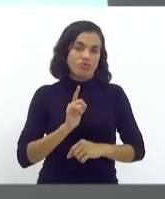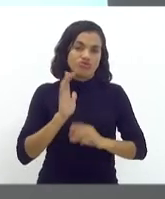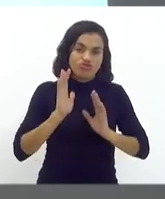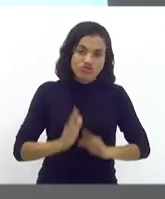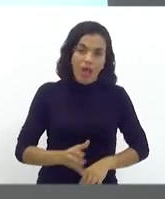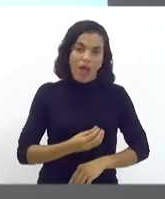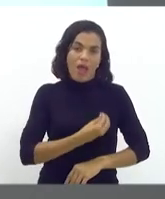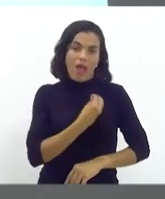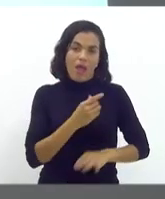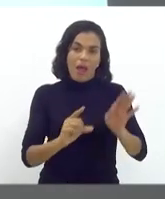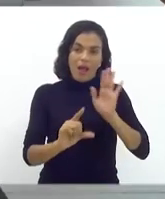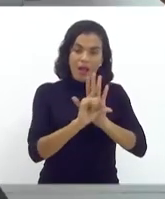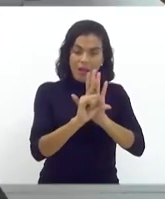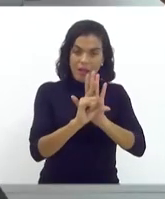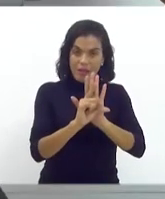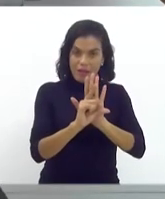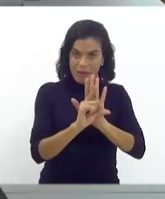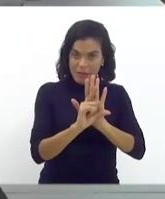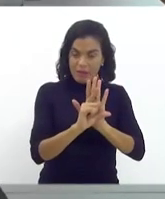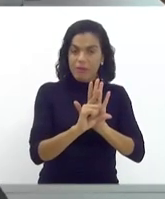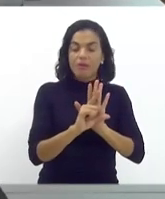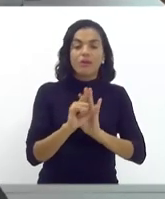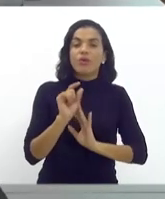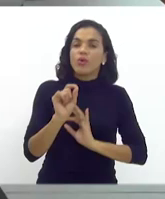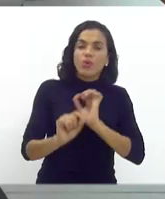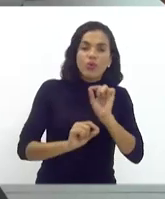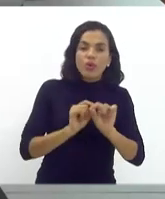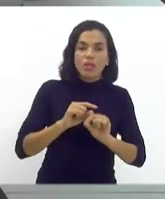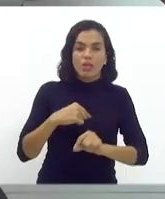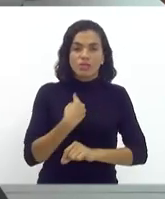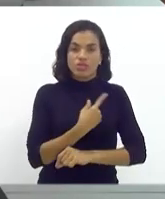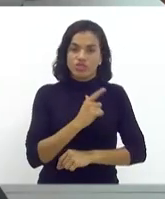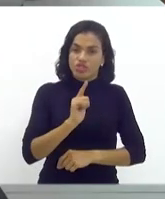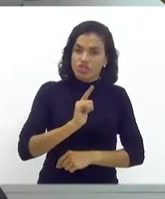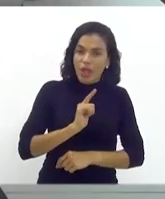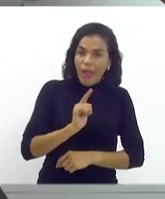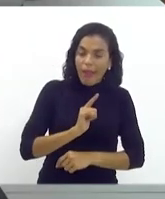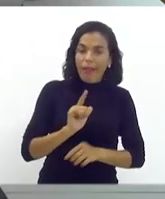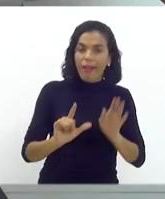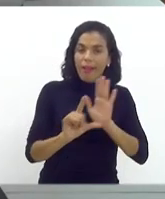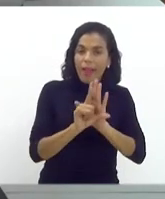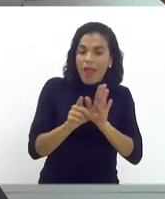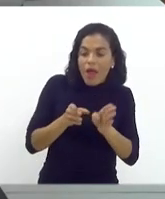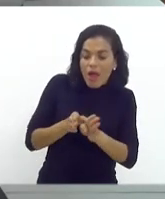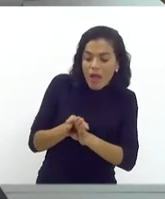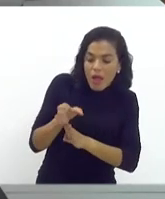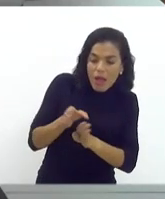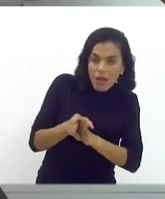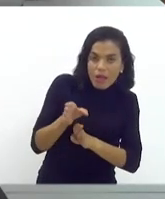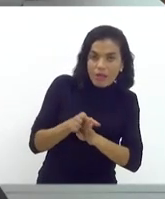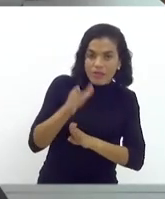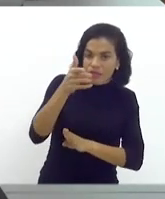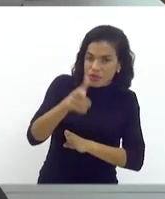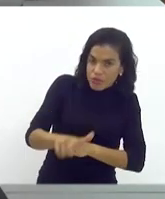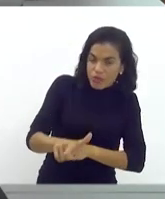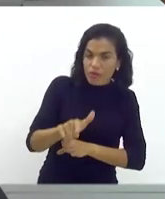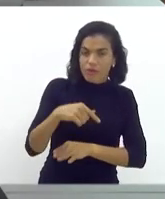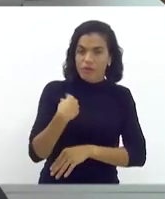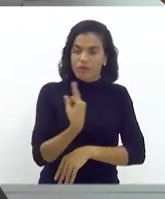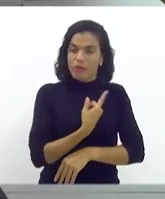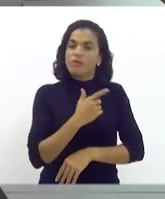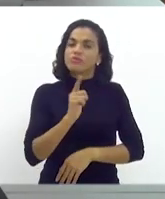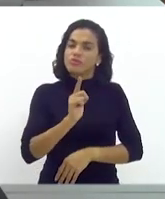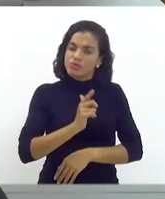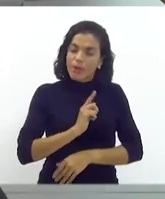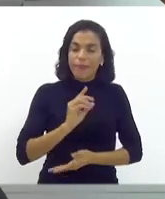hoje né vigente O que que a gente tem norteando esse tema volta a dizer que nós temos